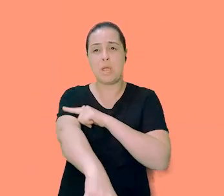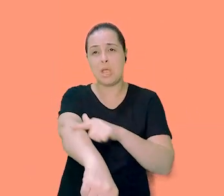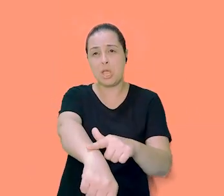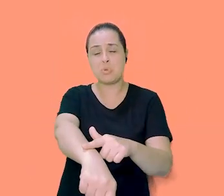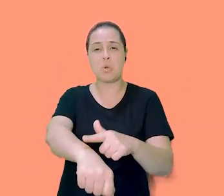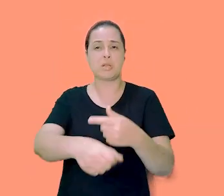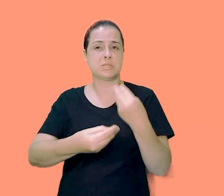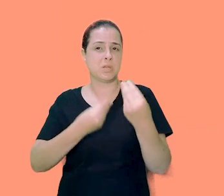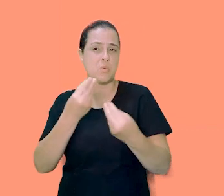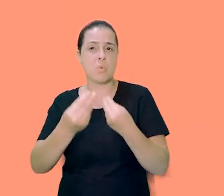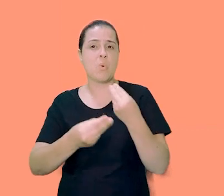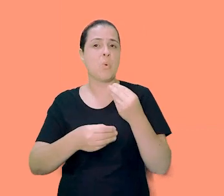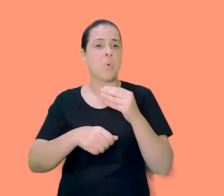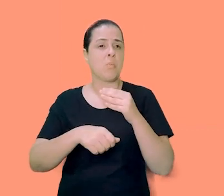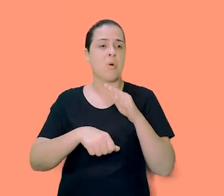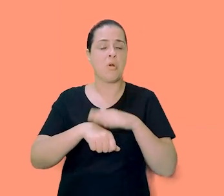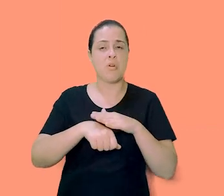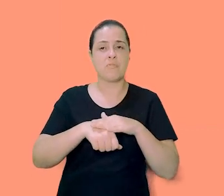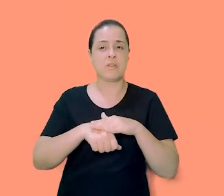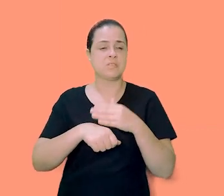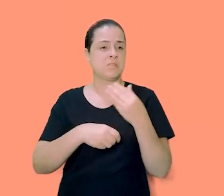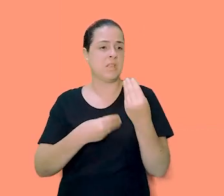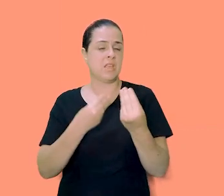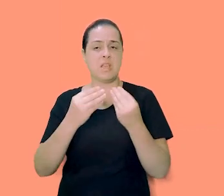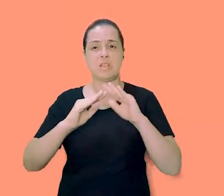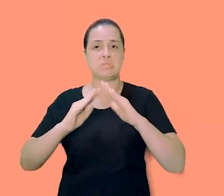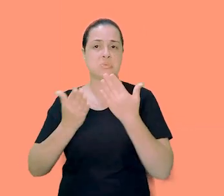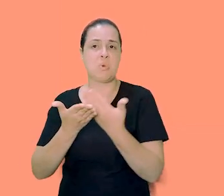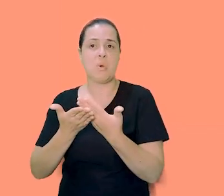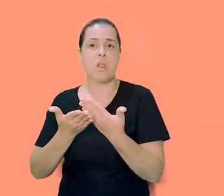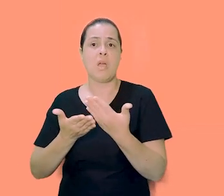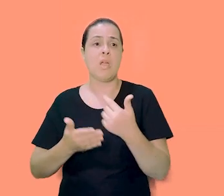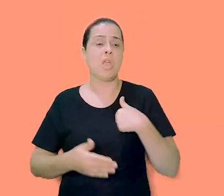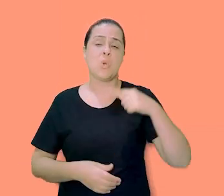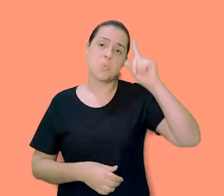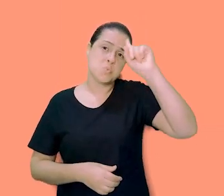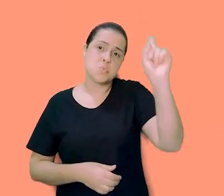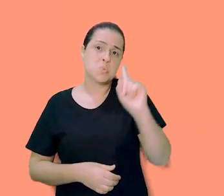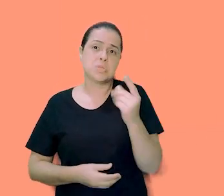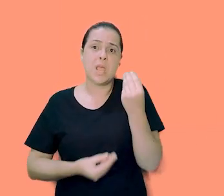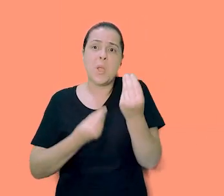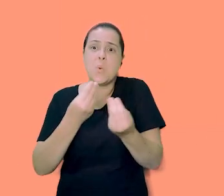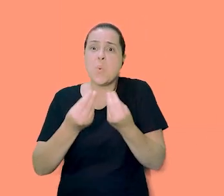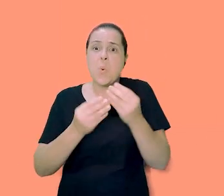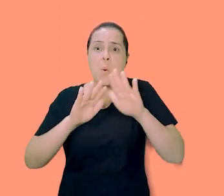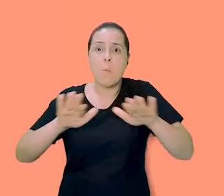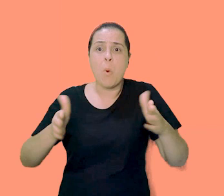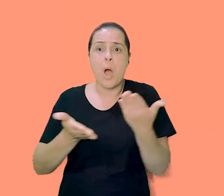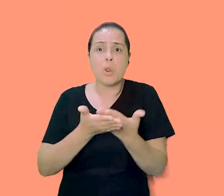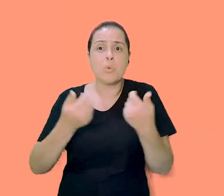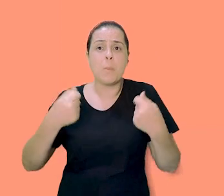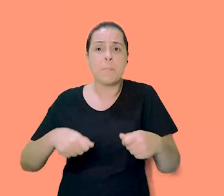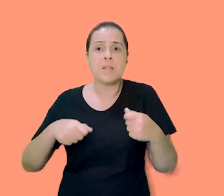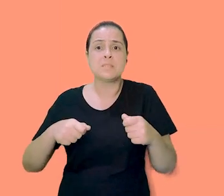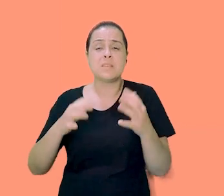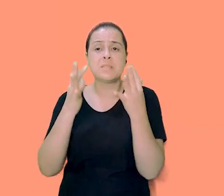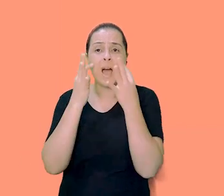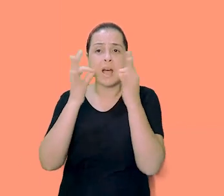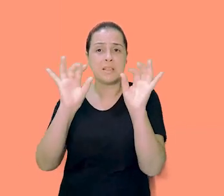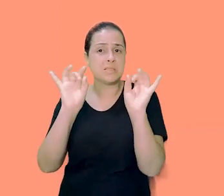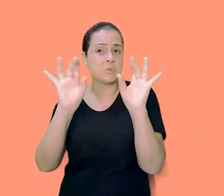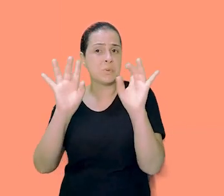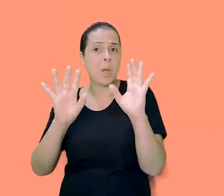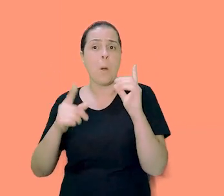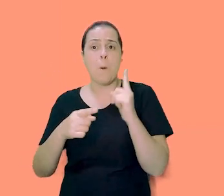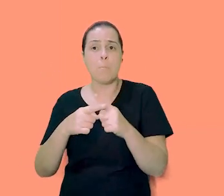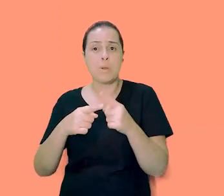eu não sei te dizer, eu não sou o melhor exemplo de falar como que é a inclusão de um aluno que ele precisa de uma atenção especial, porque no meu caso, eu